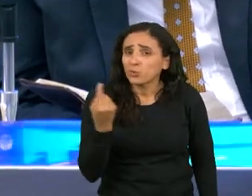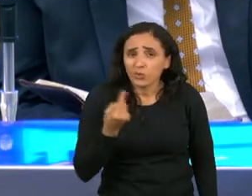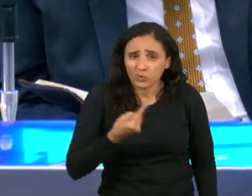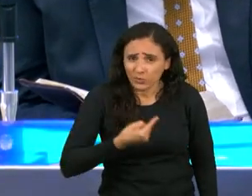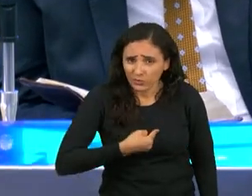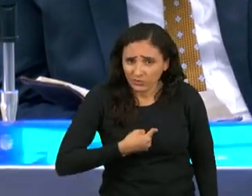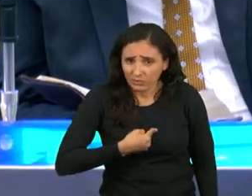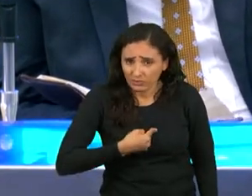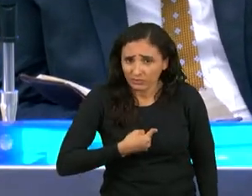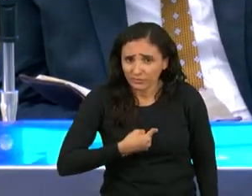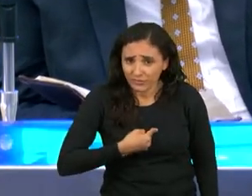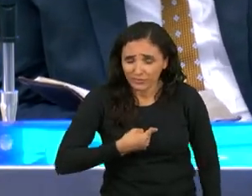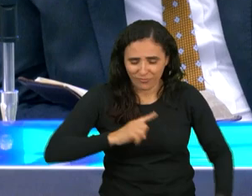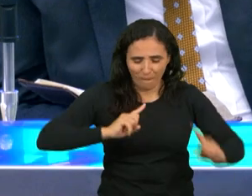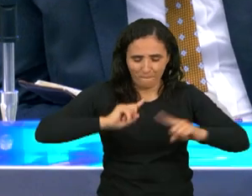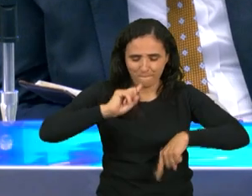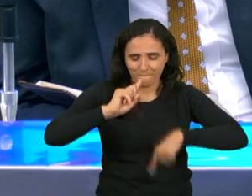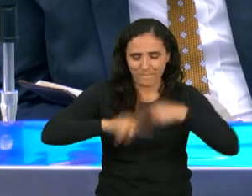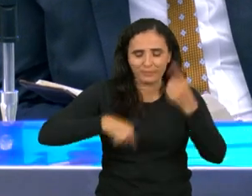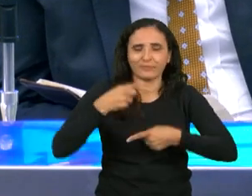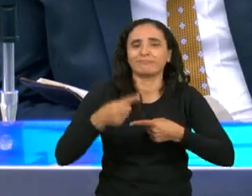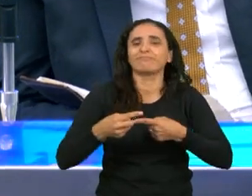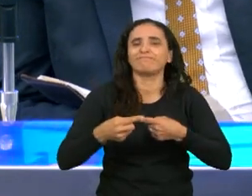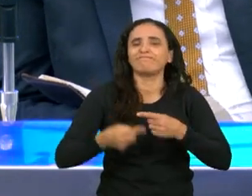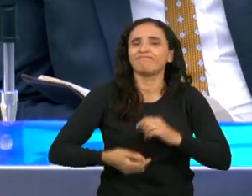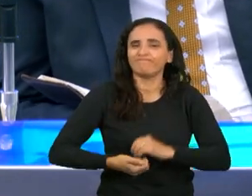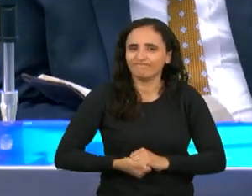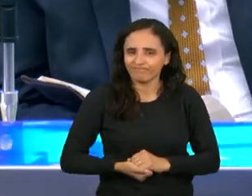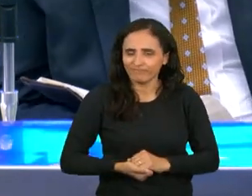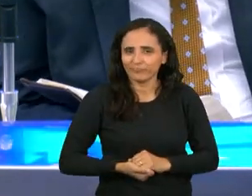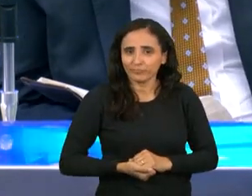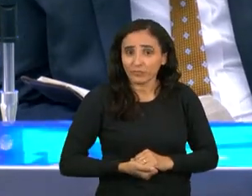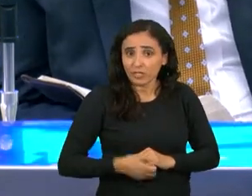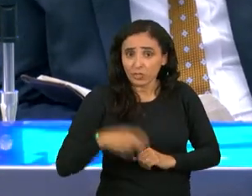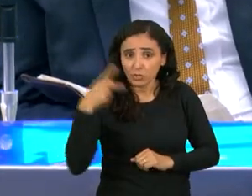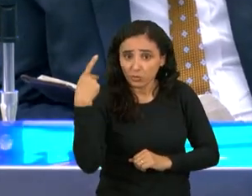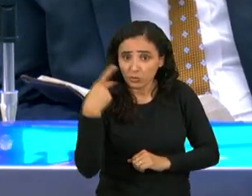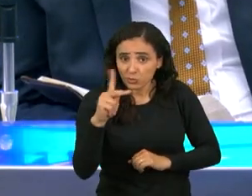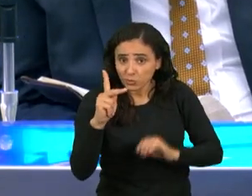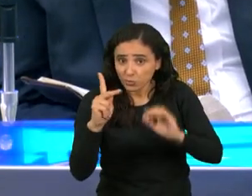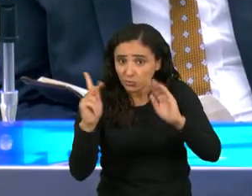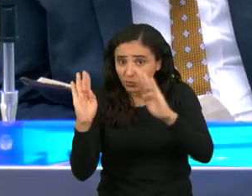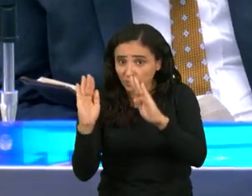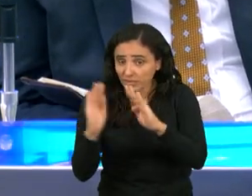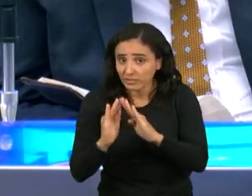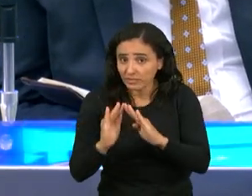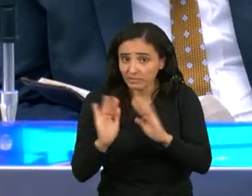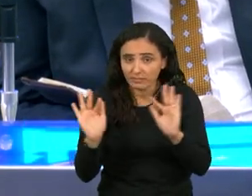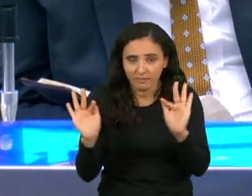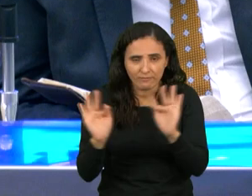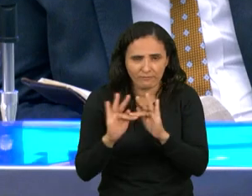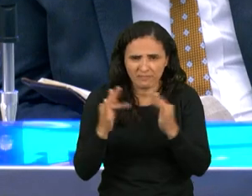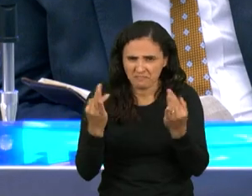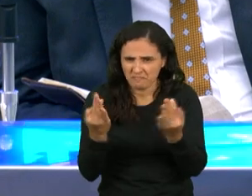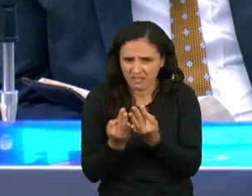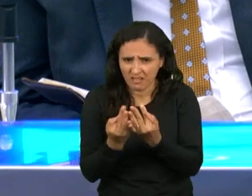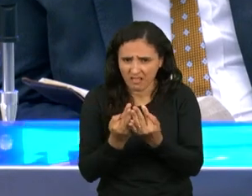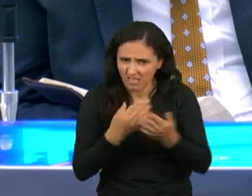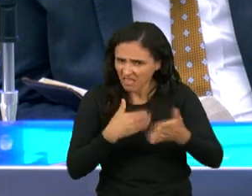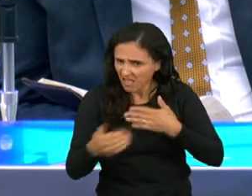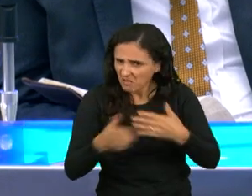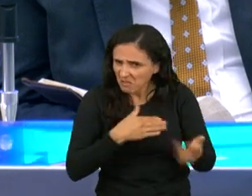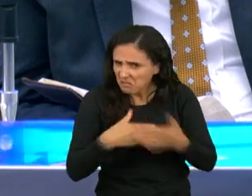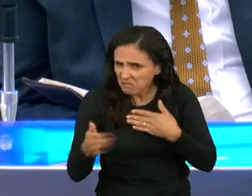esta mudança quem diz Amém irmãos a sua casa a sua família não é qualquer família